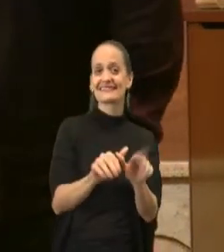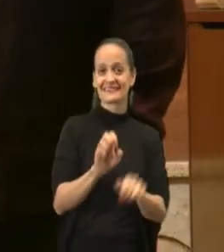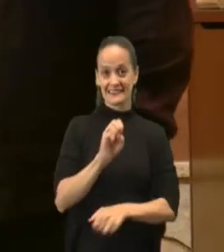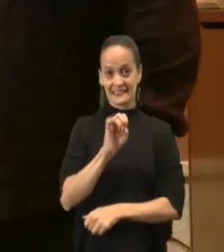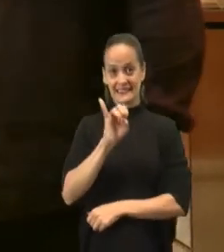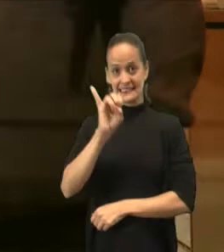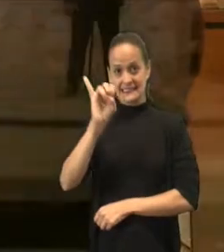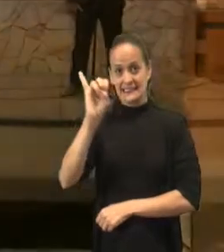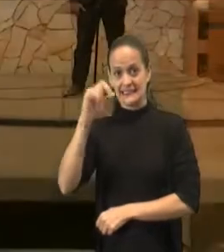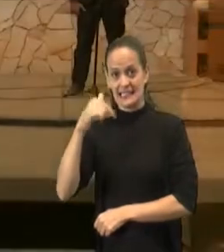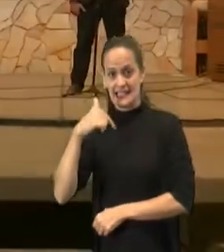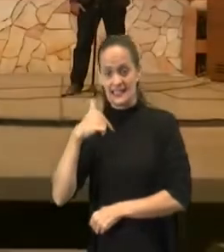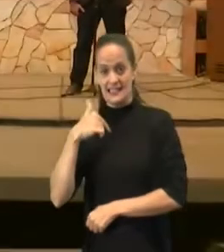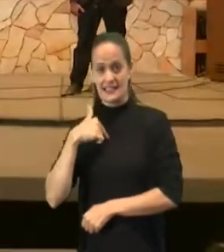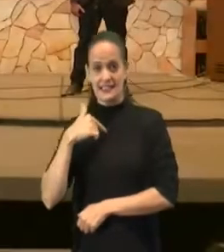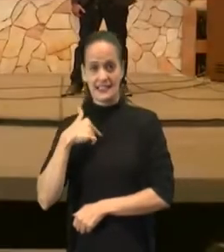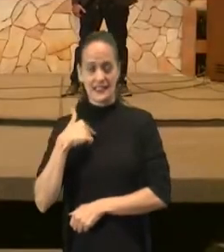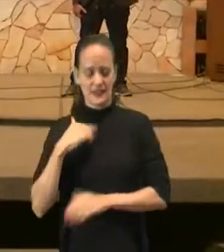alva, se